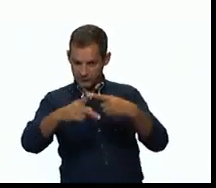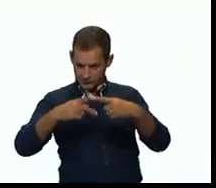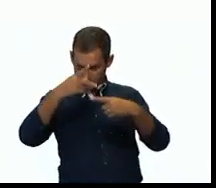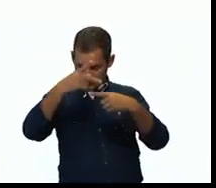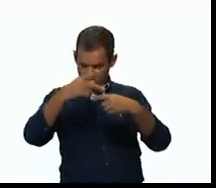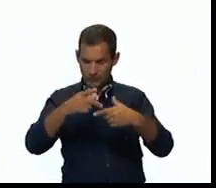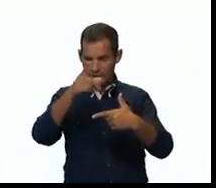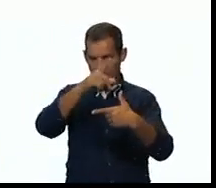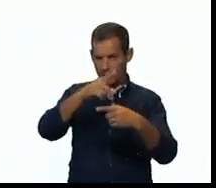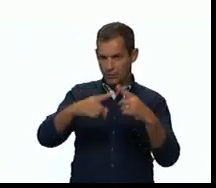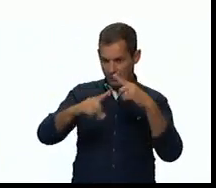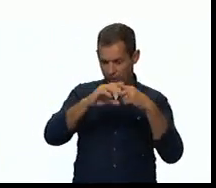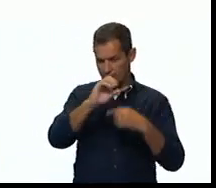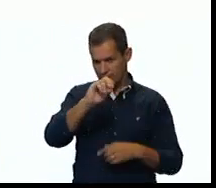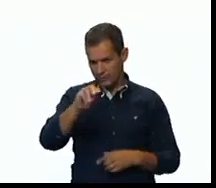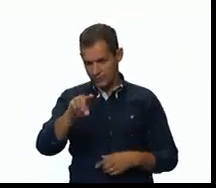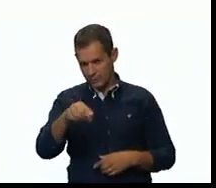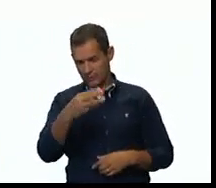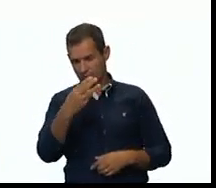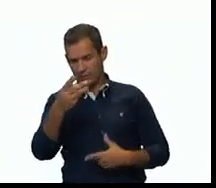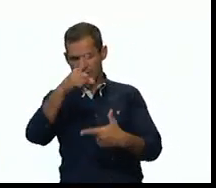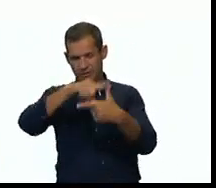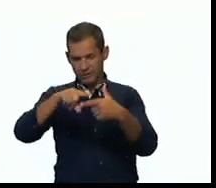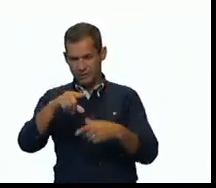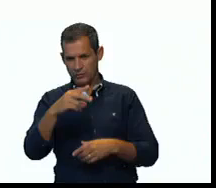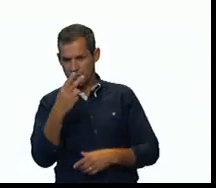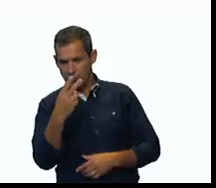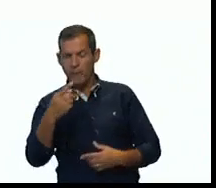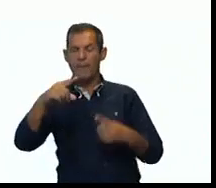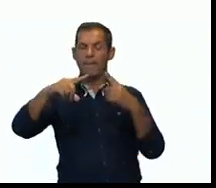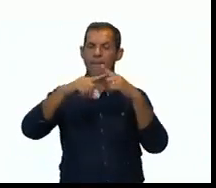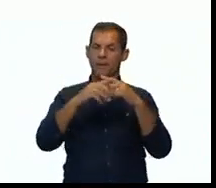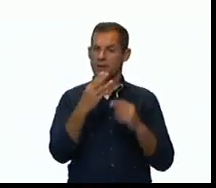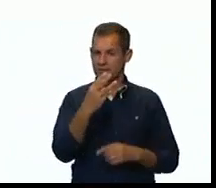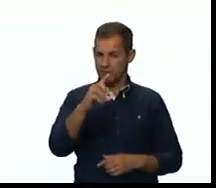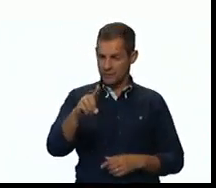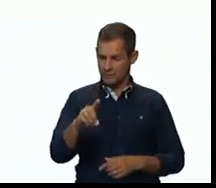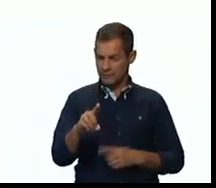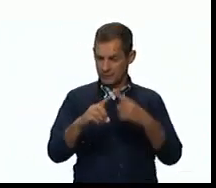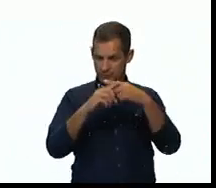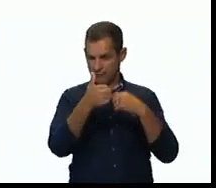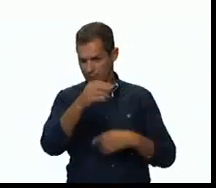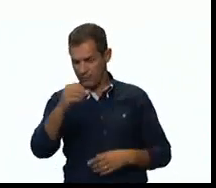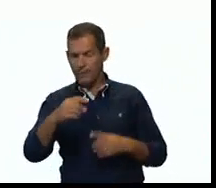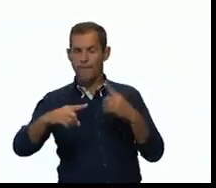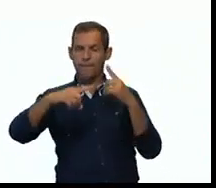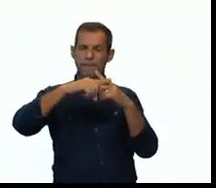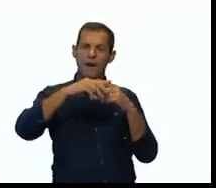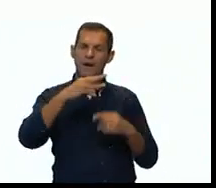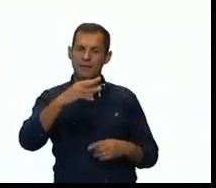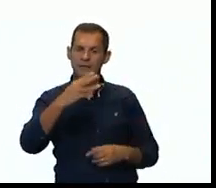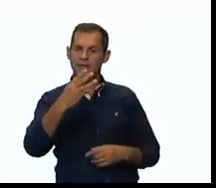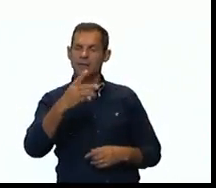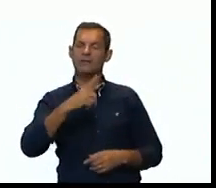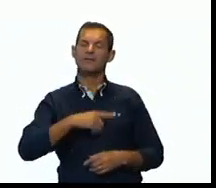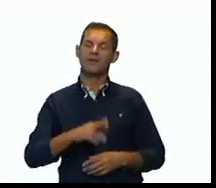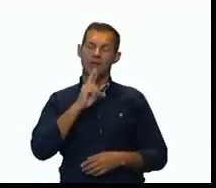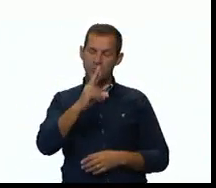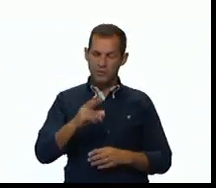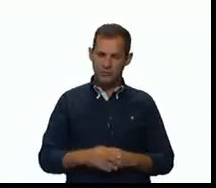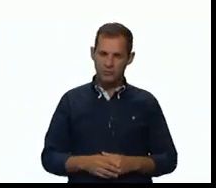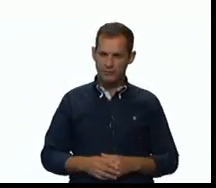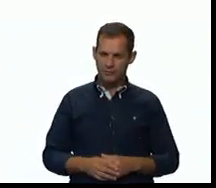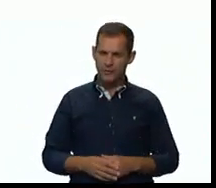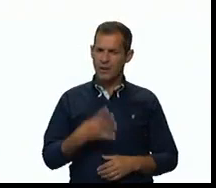quadrado, vezes 0,3 dividido por 2, mais 3 vezes 10, mais 3. Nós vamos obter o resultado